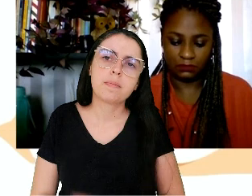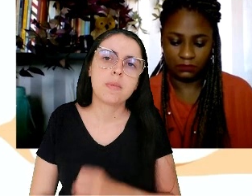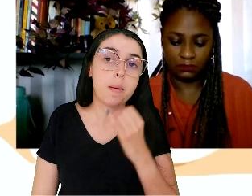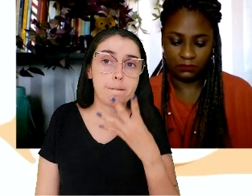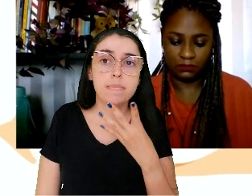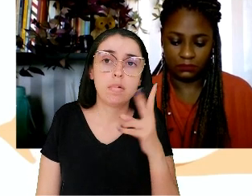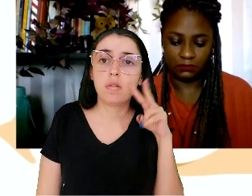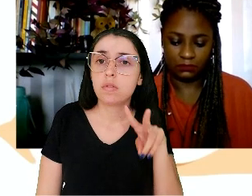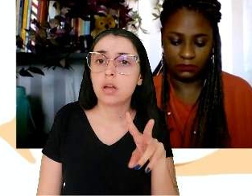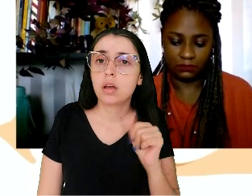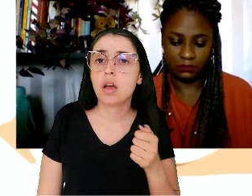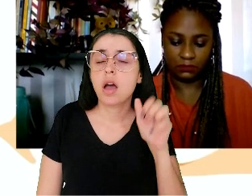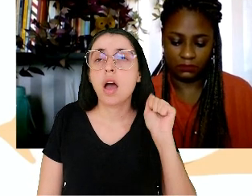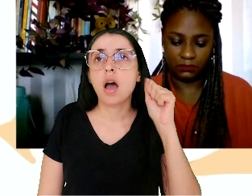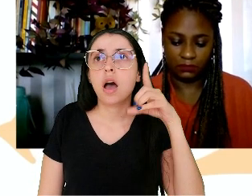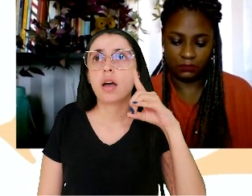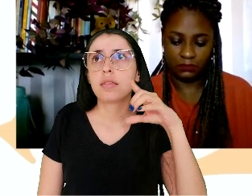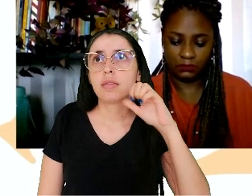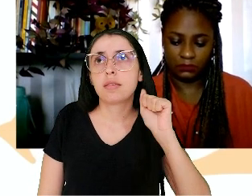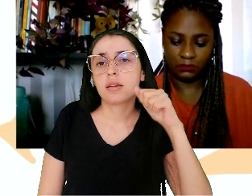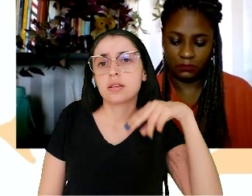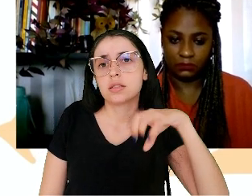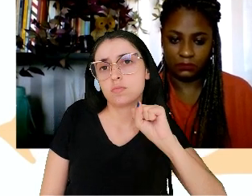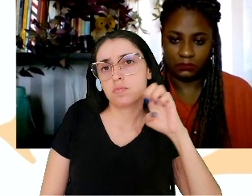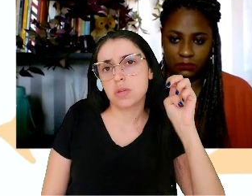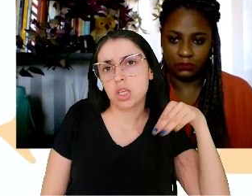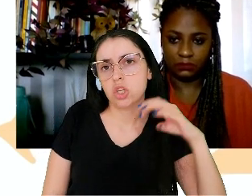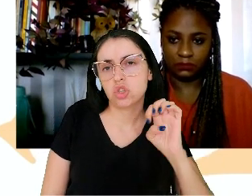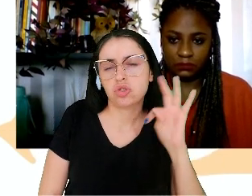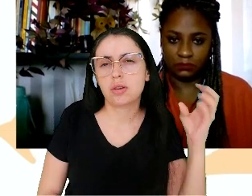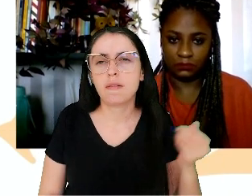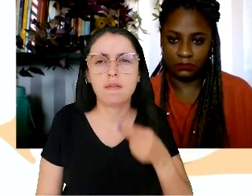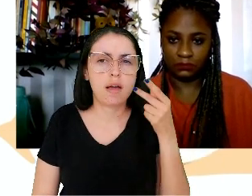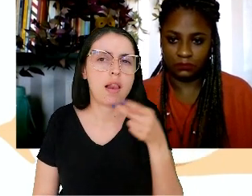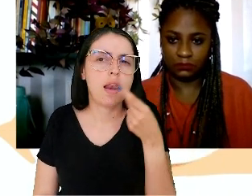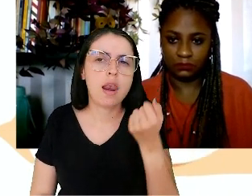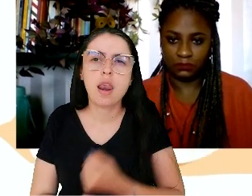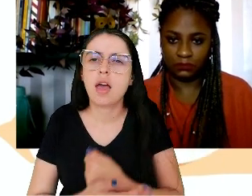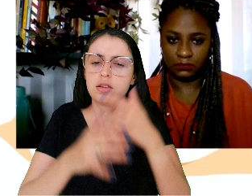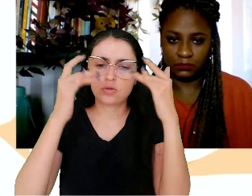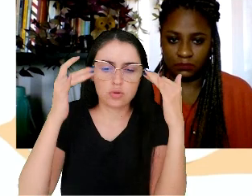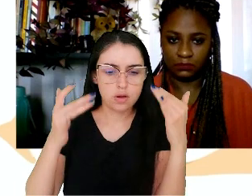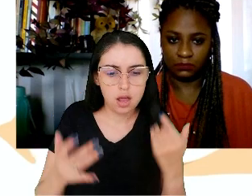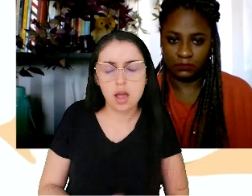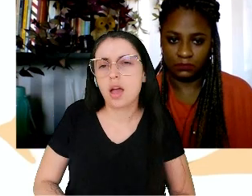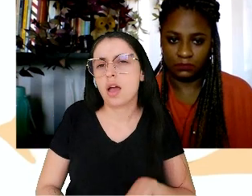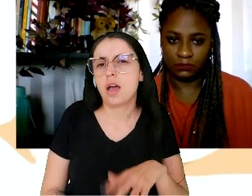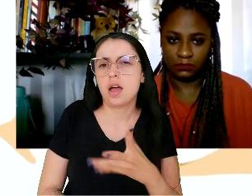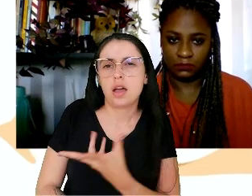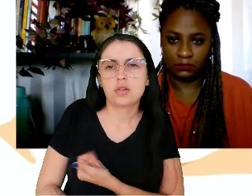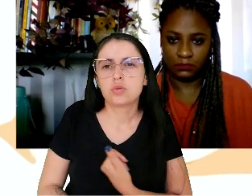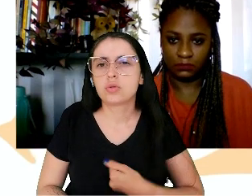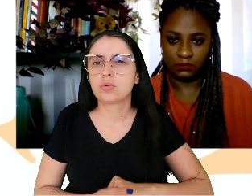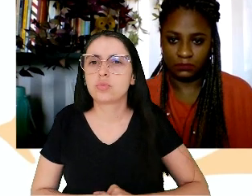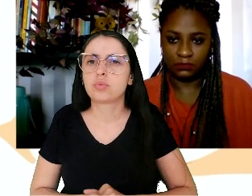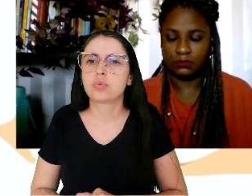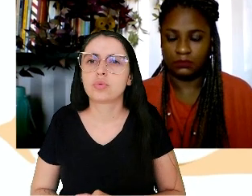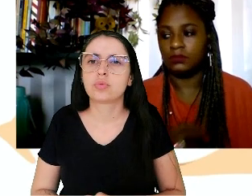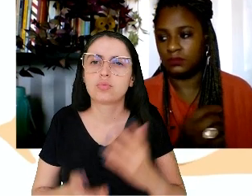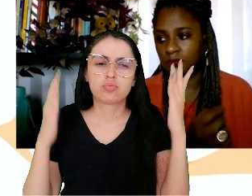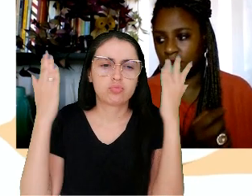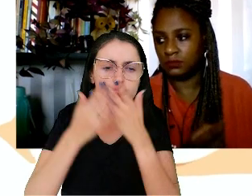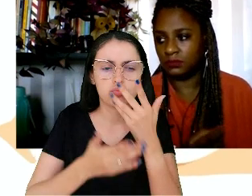bom, vejamos o caso do Adam Smith, que ao propalar sua teoria sobre a mão invisível do